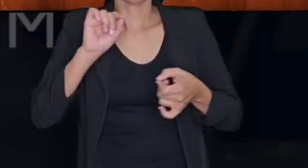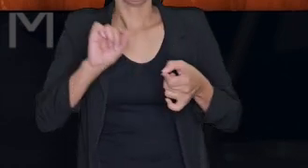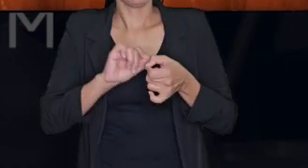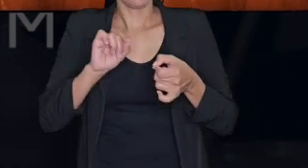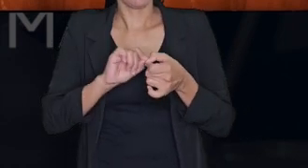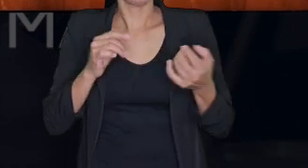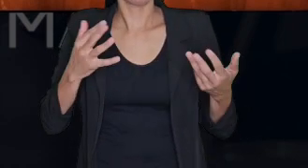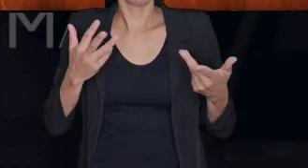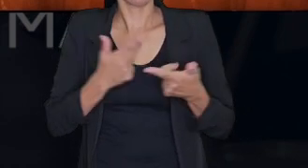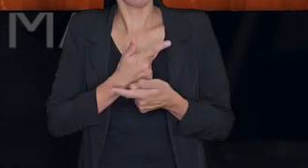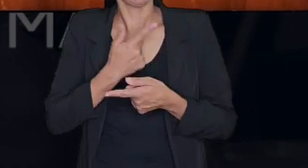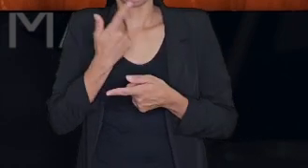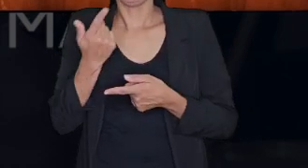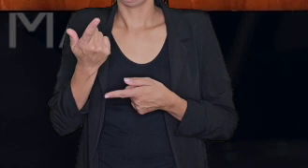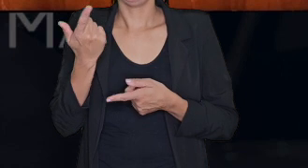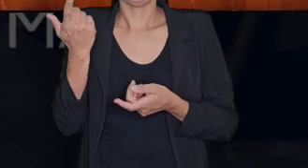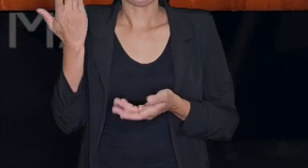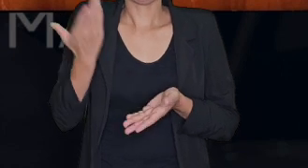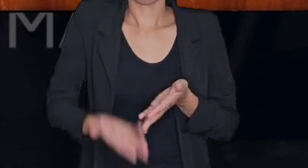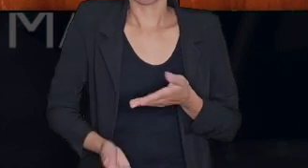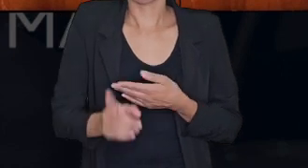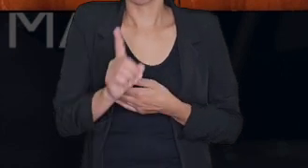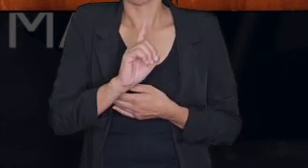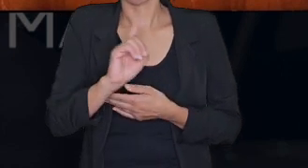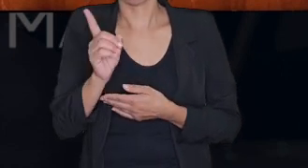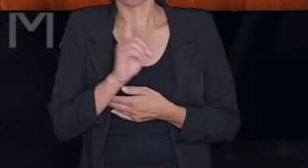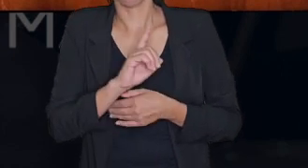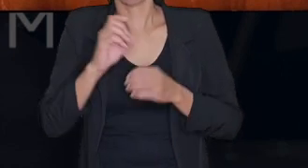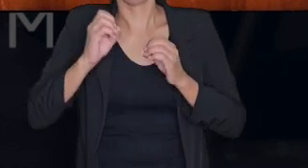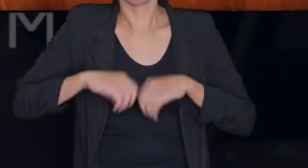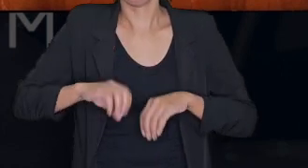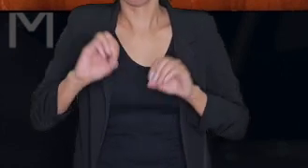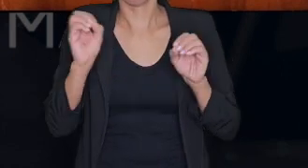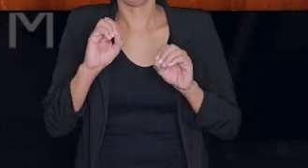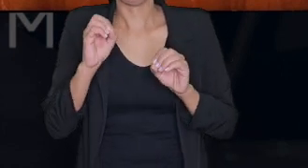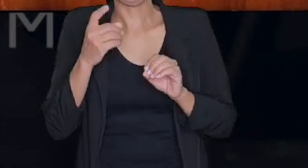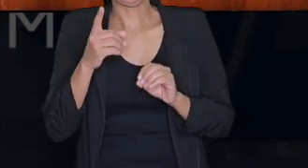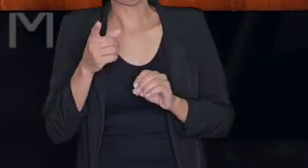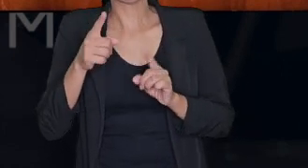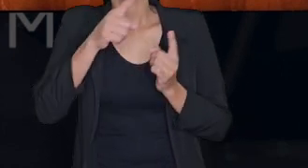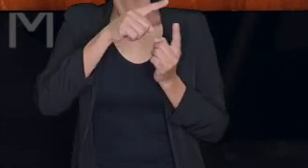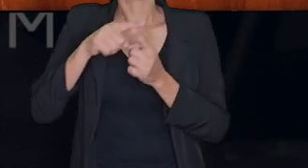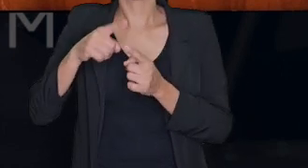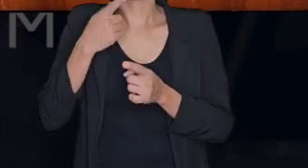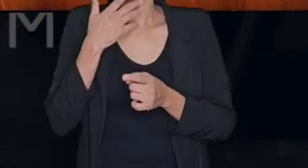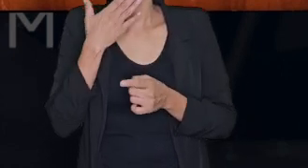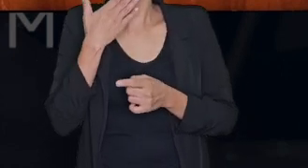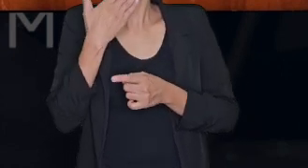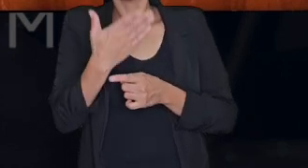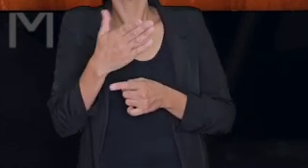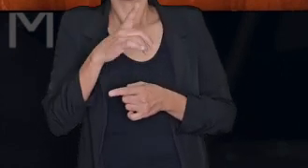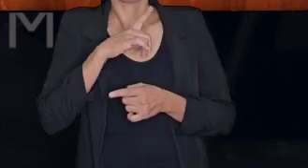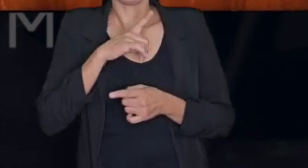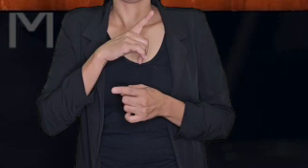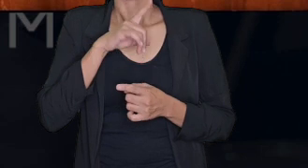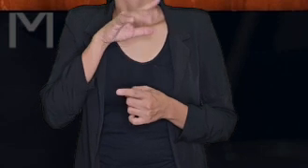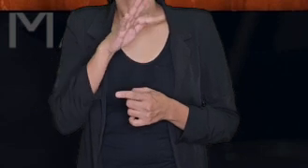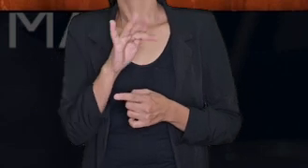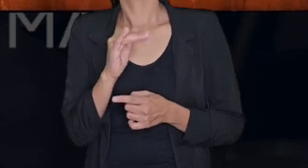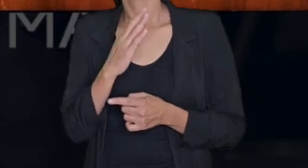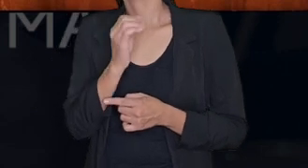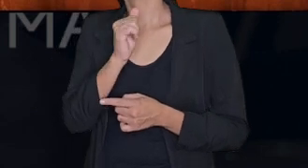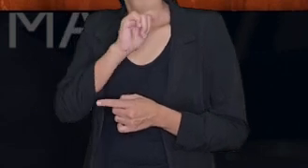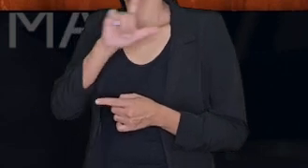fizeram um planejamento tributário sensacional e não desperdiçaram, então, esse tipo de benefício